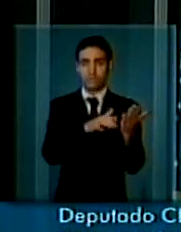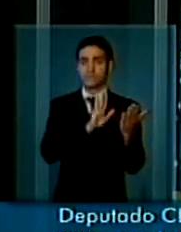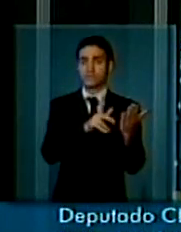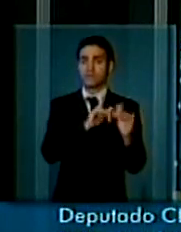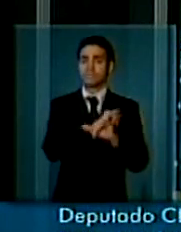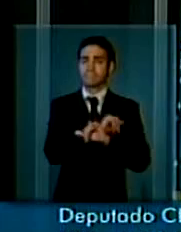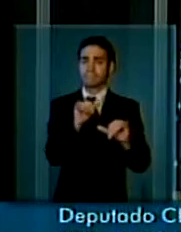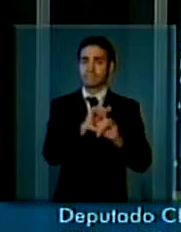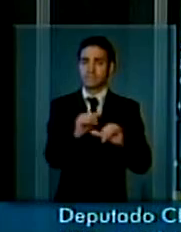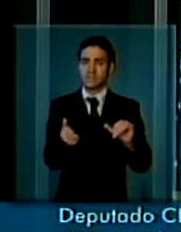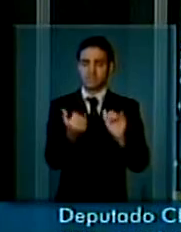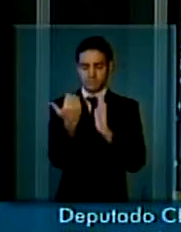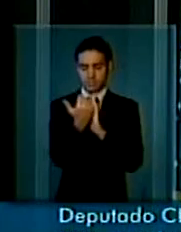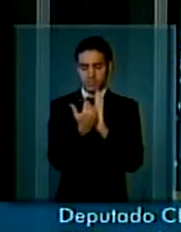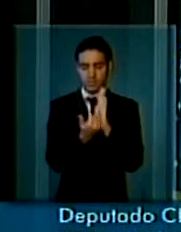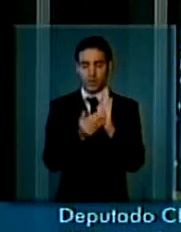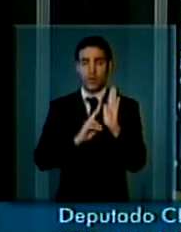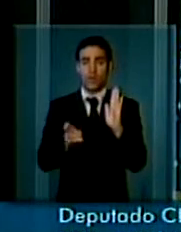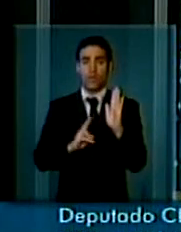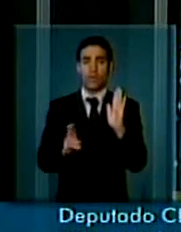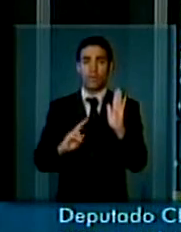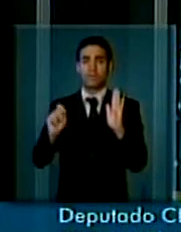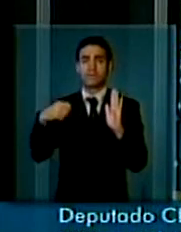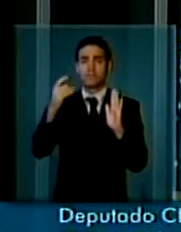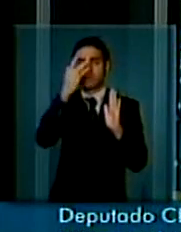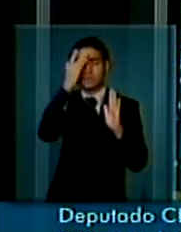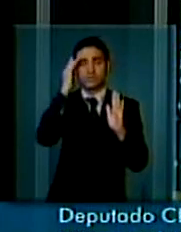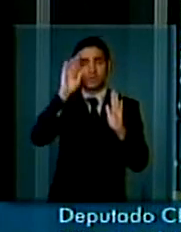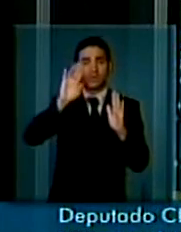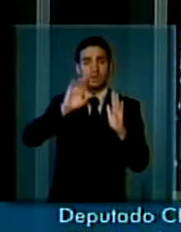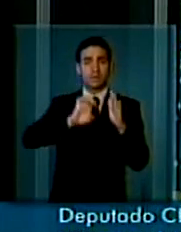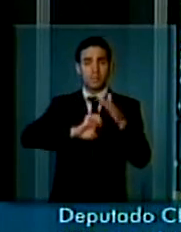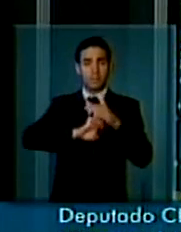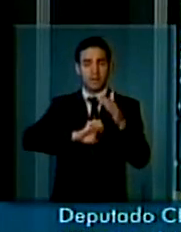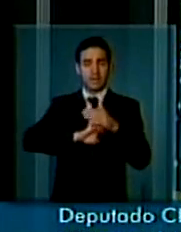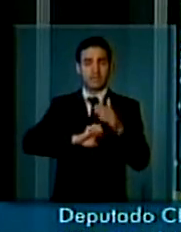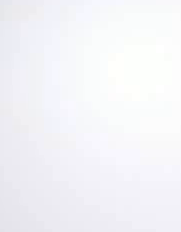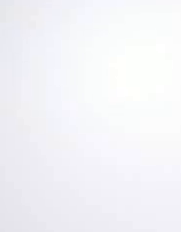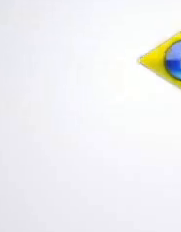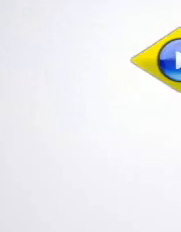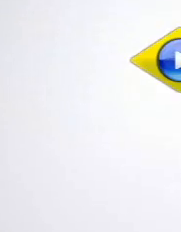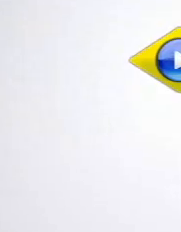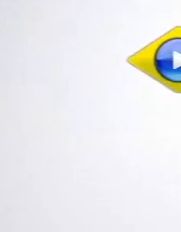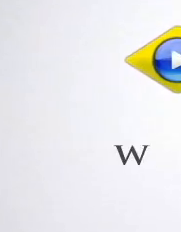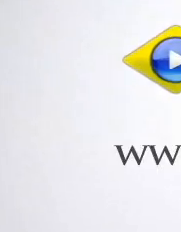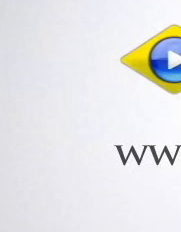os nomes dos diversos empresários e bancos que foram beneficiados pelos socorros governamentais.